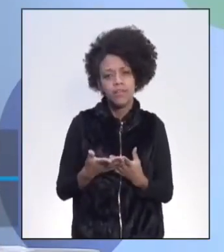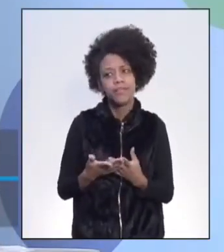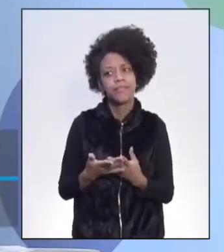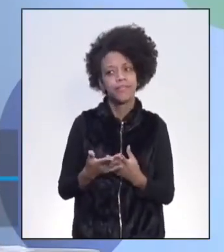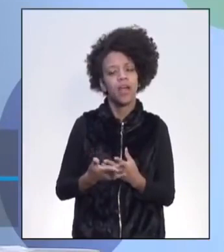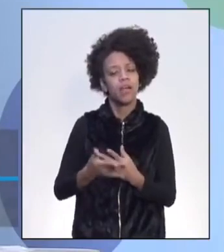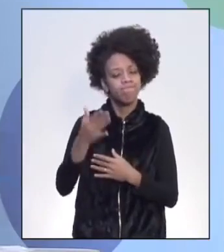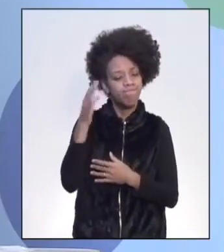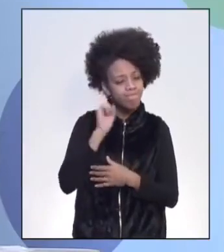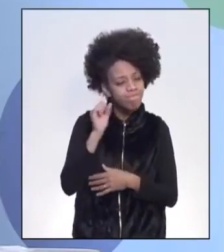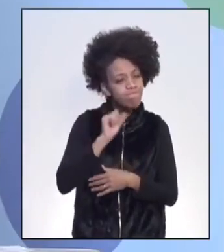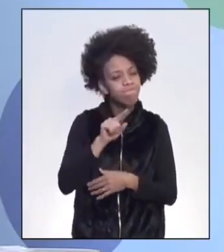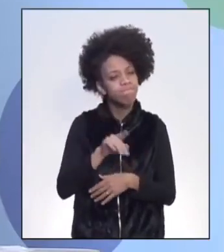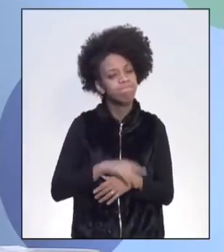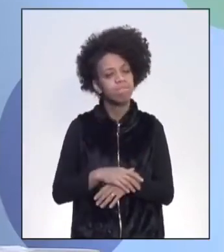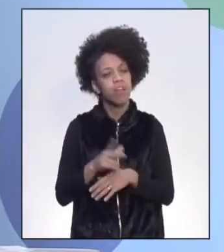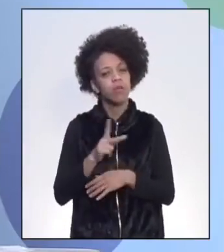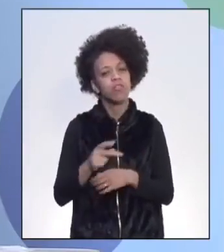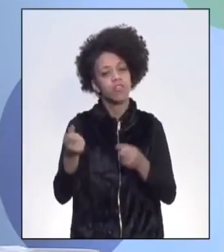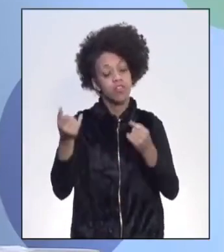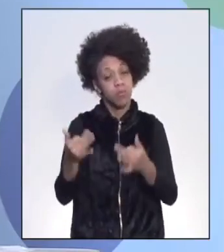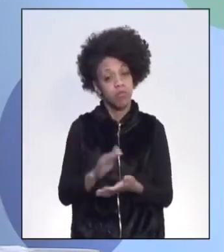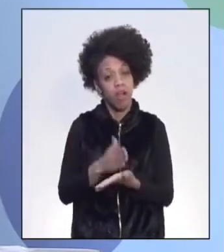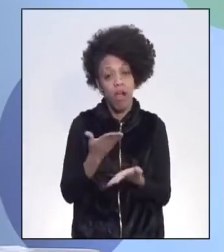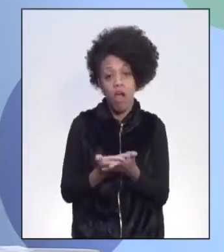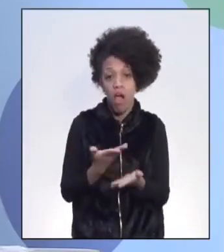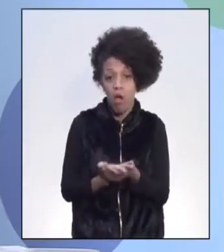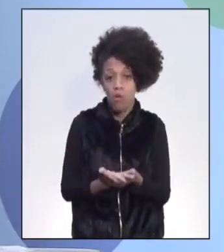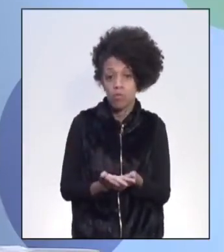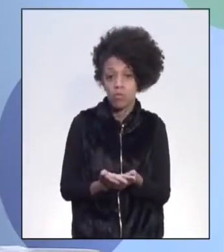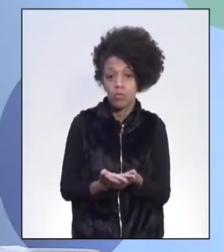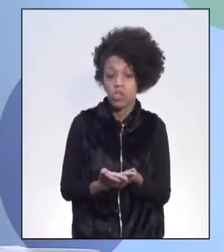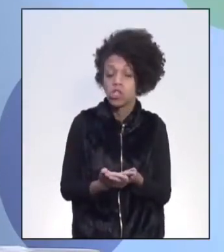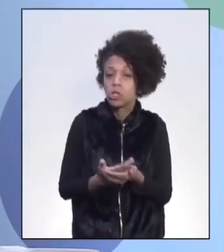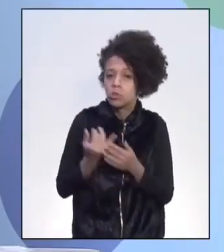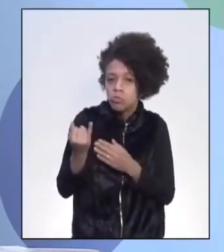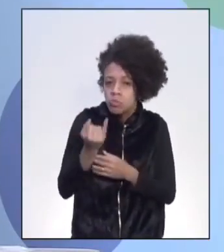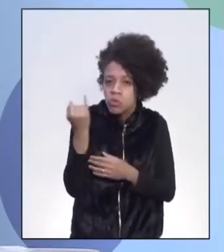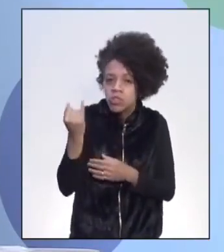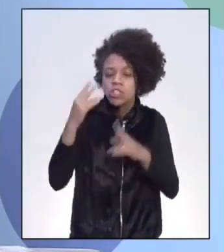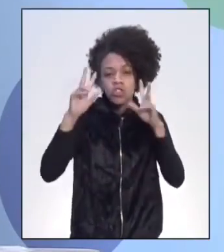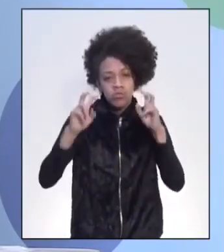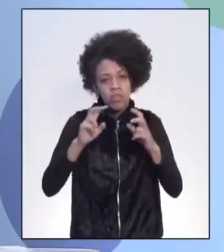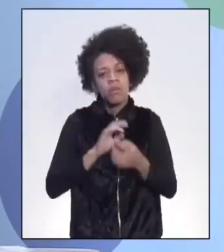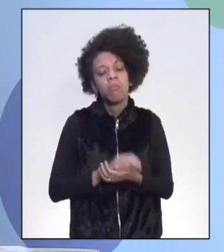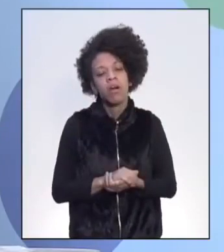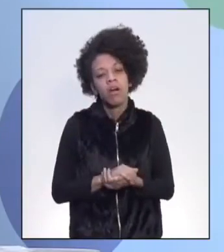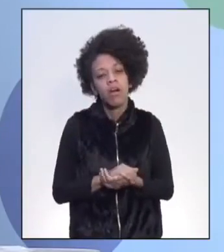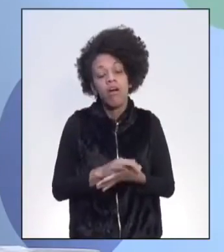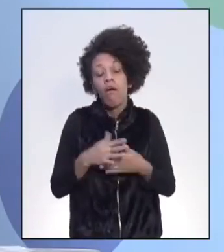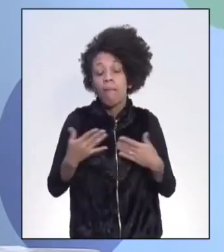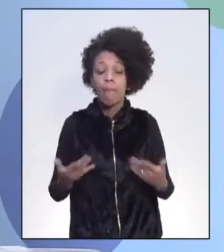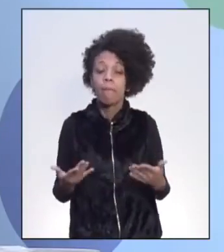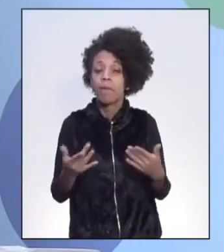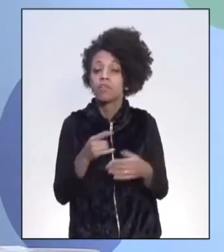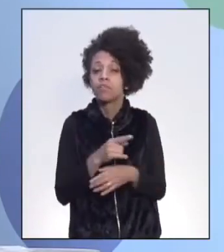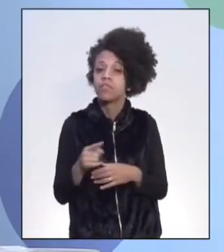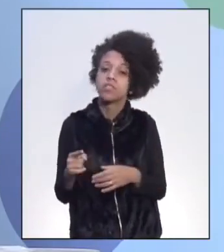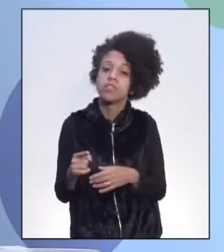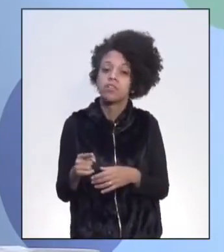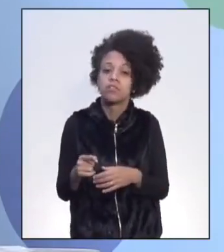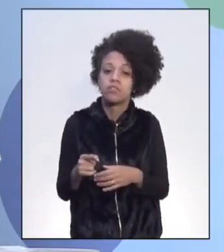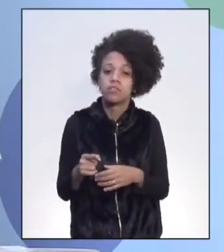Joel colocou. Nessa nossa aula, a gente está falando de uma coisa extremamente importante. Por mais que você